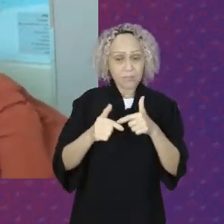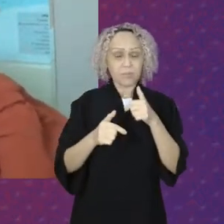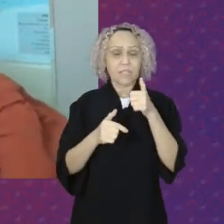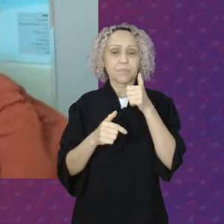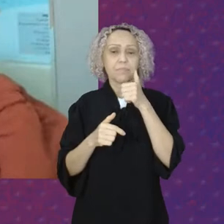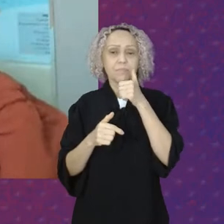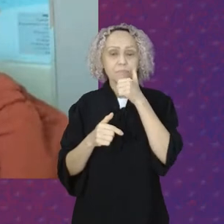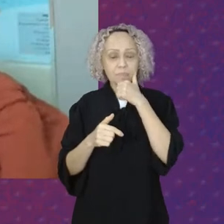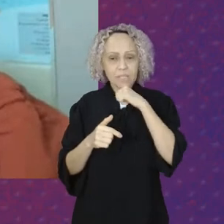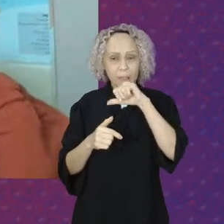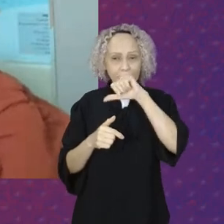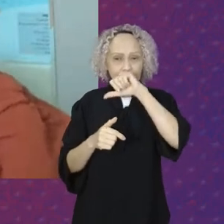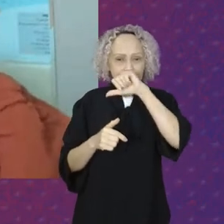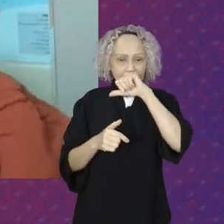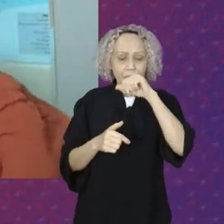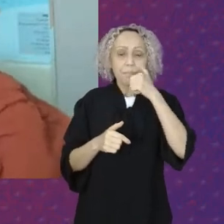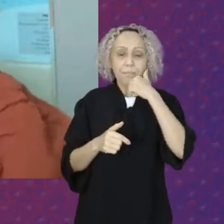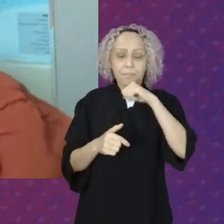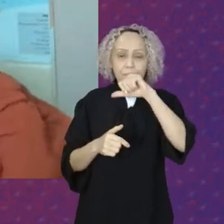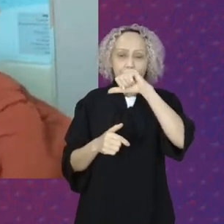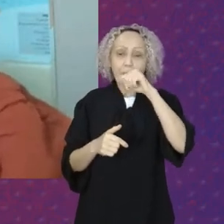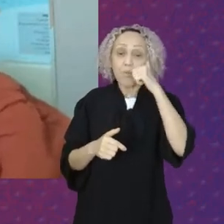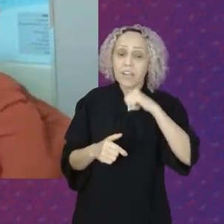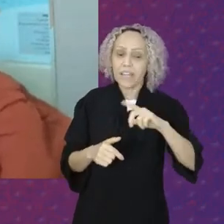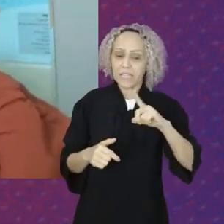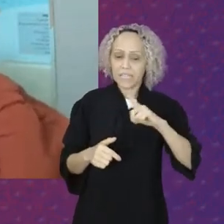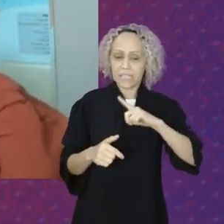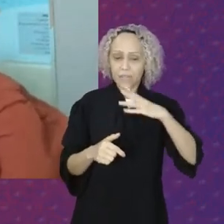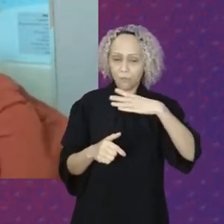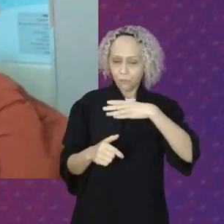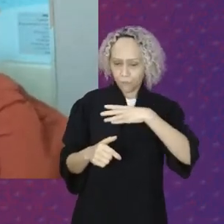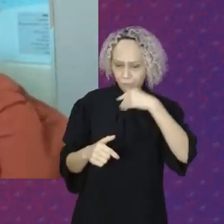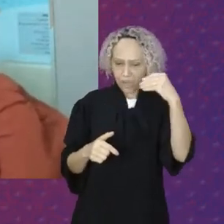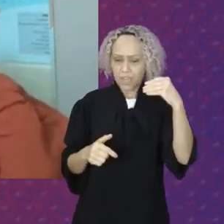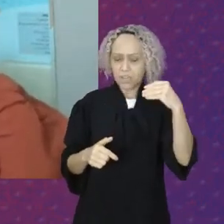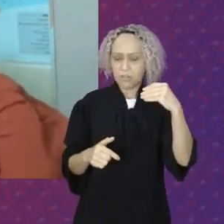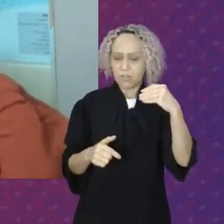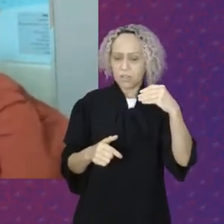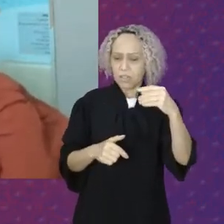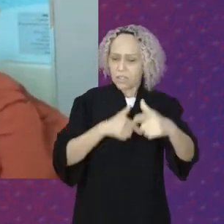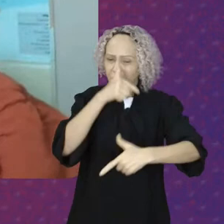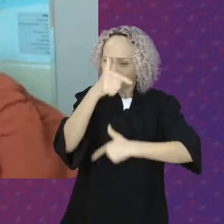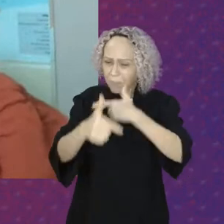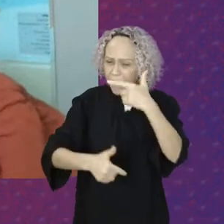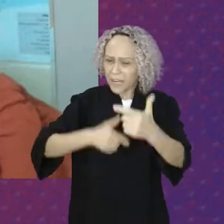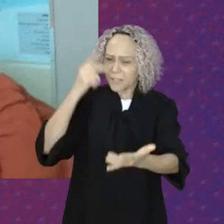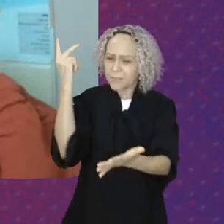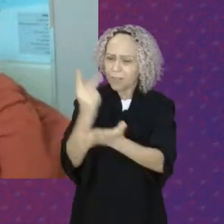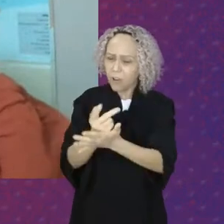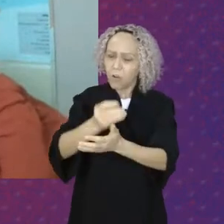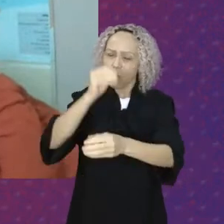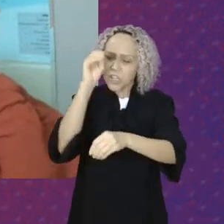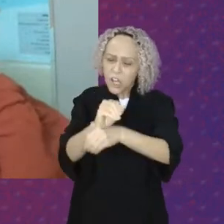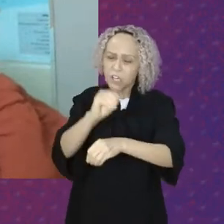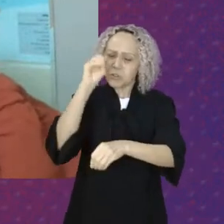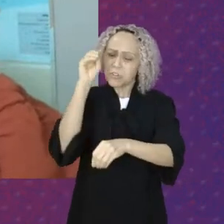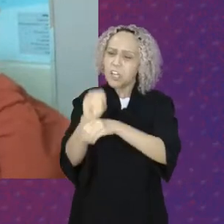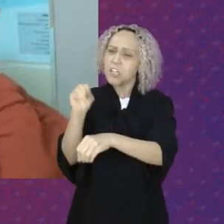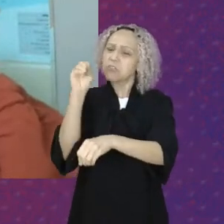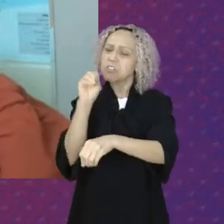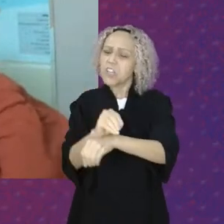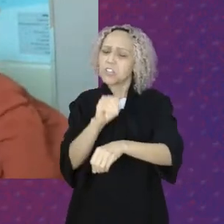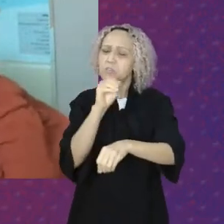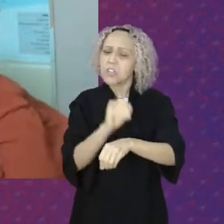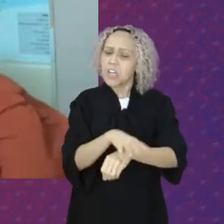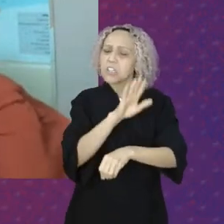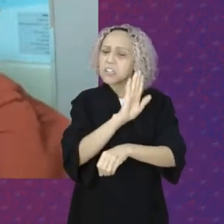estamos ainda um pouco distante disso, mas não vai ser por falta de luta que a gente vai deixar